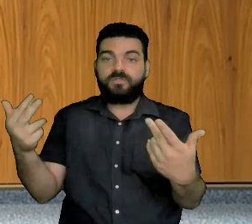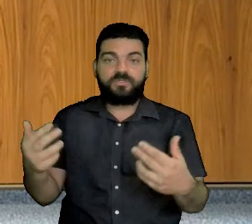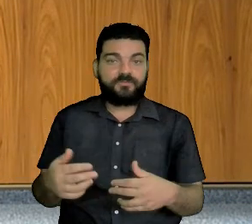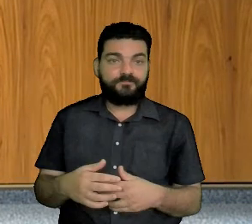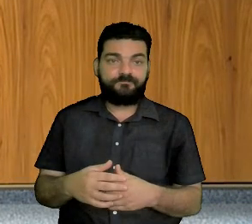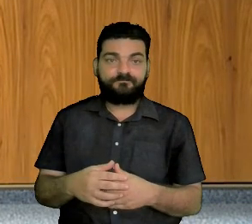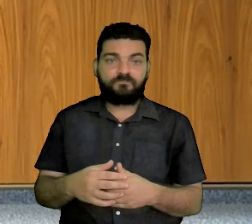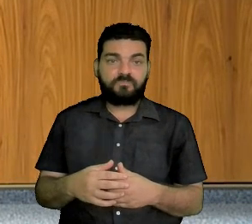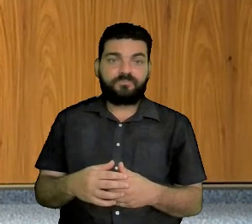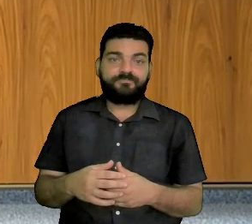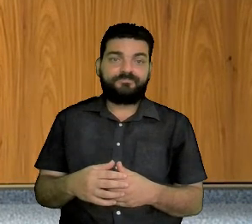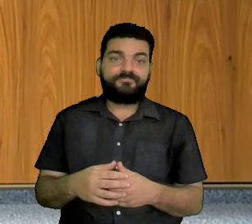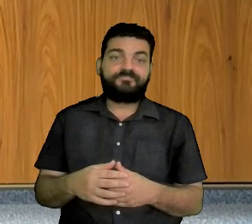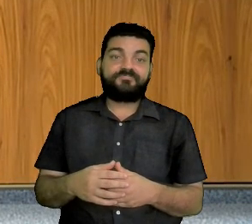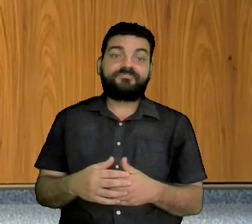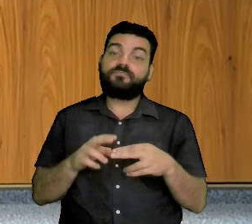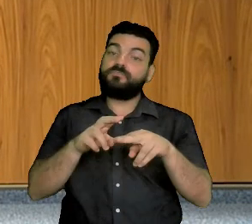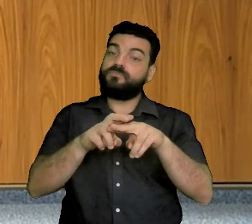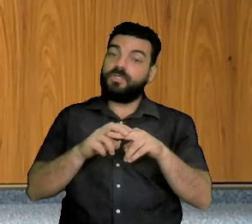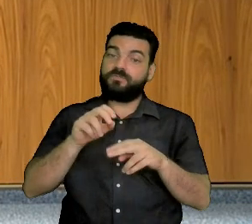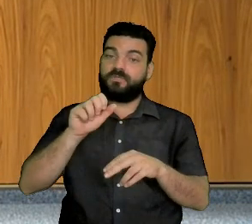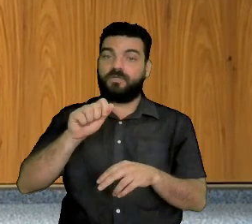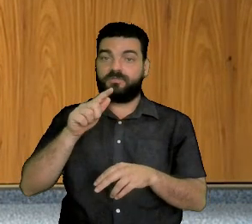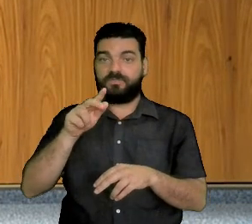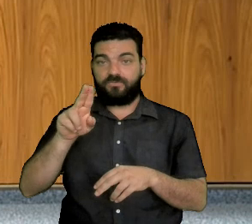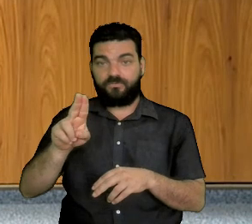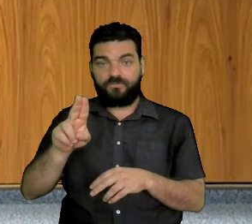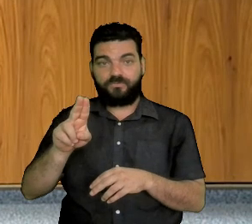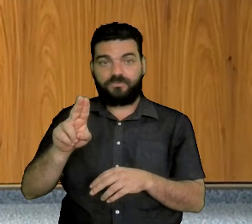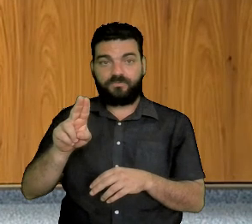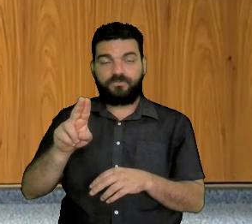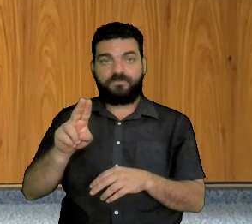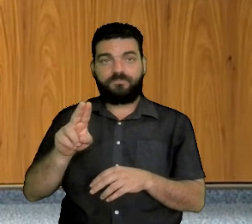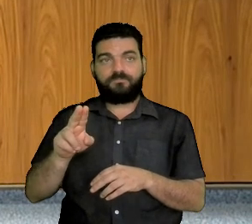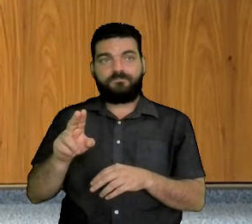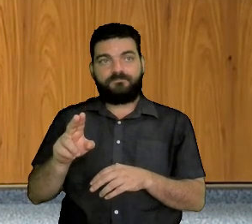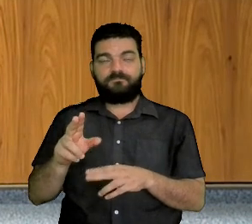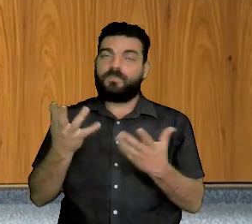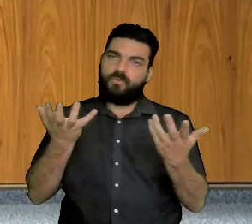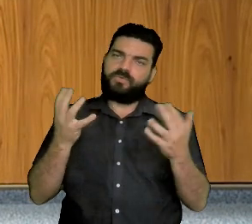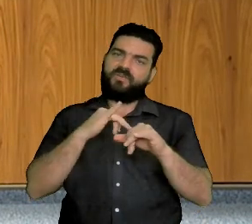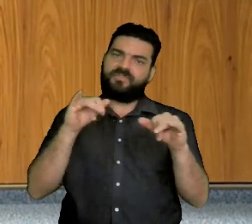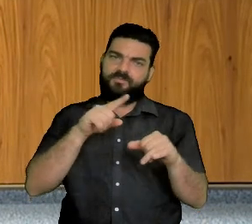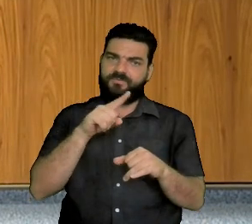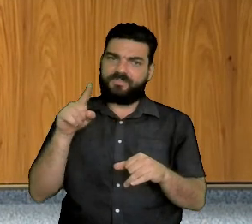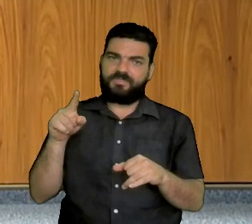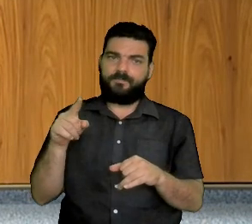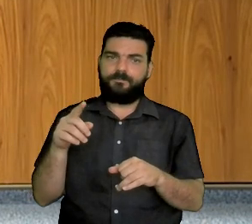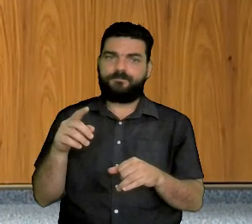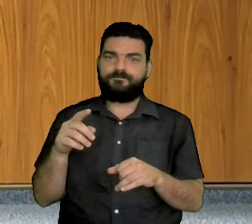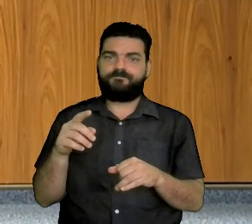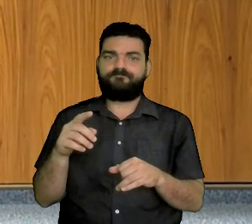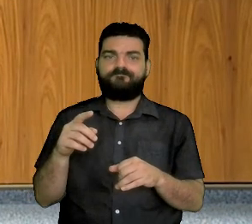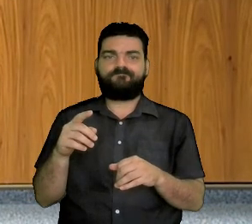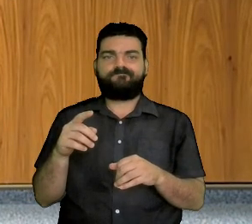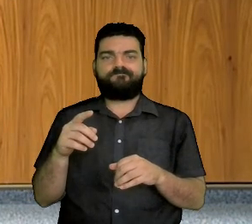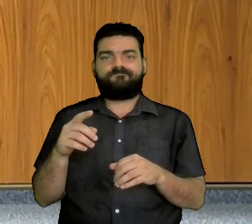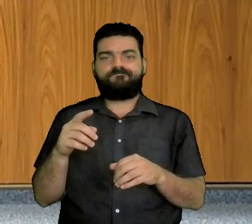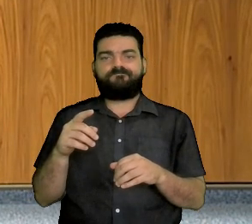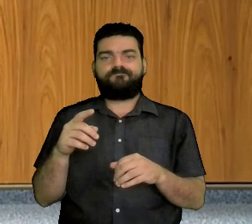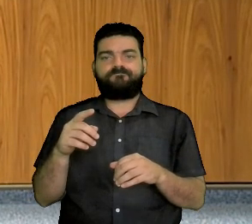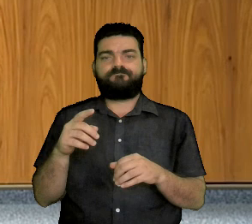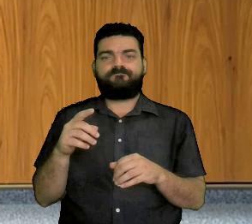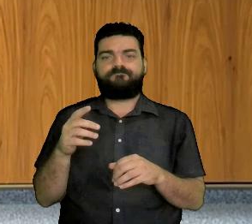Então, a Advocacia Geral da União, eu poderia dizer aqui para todos, que ela